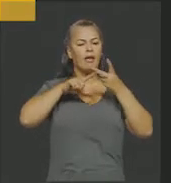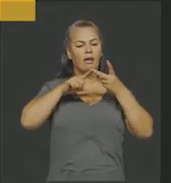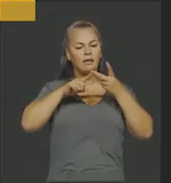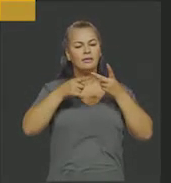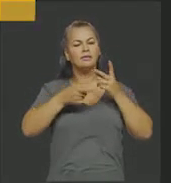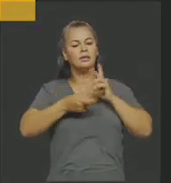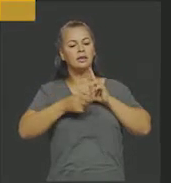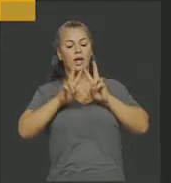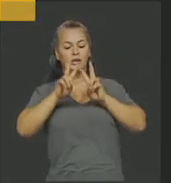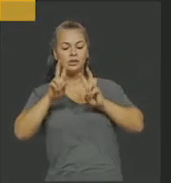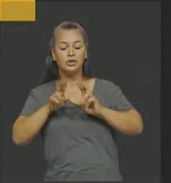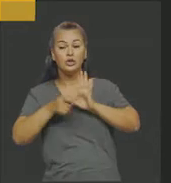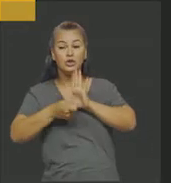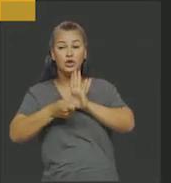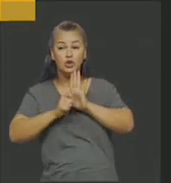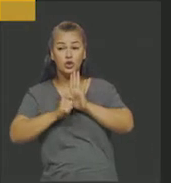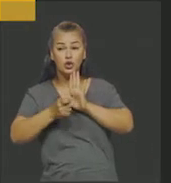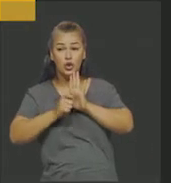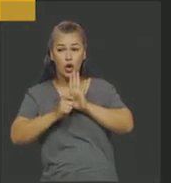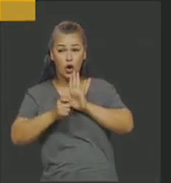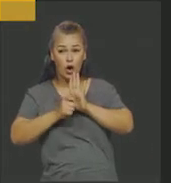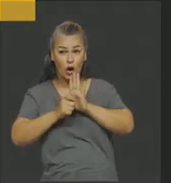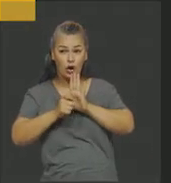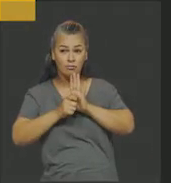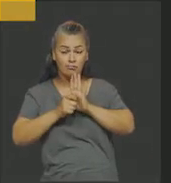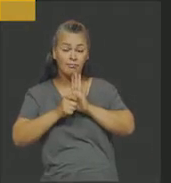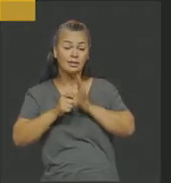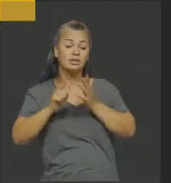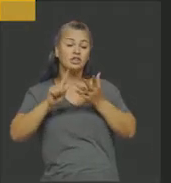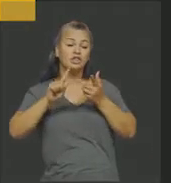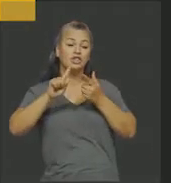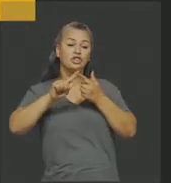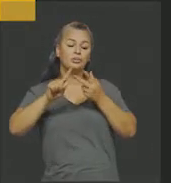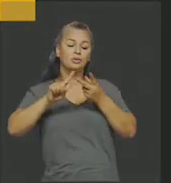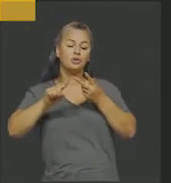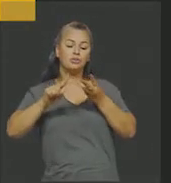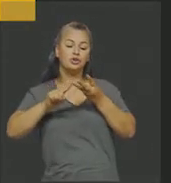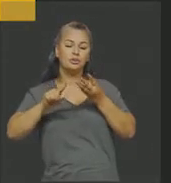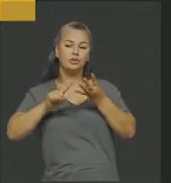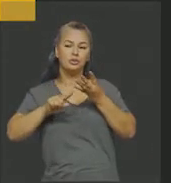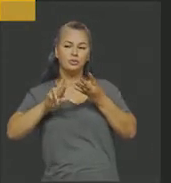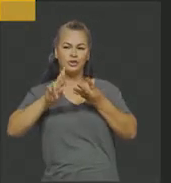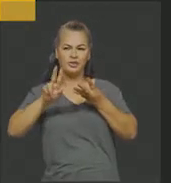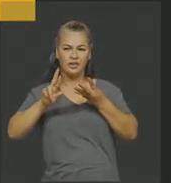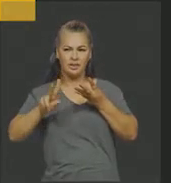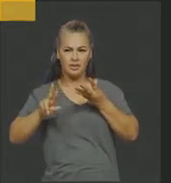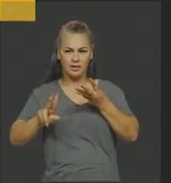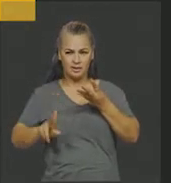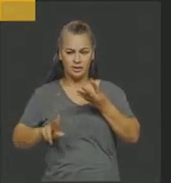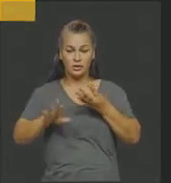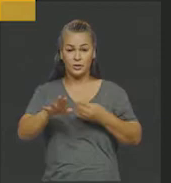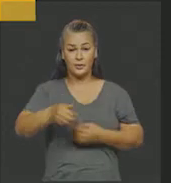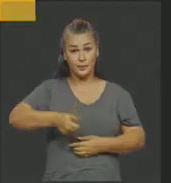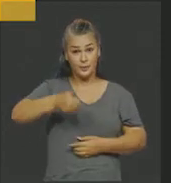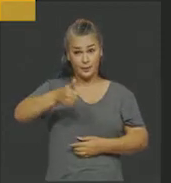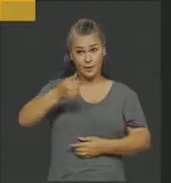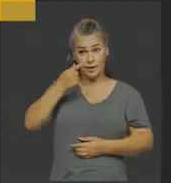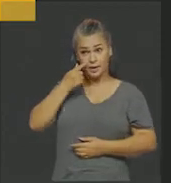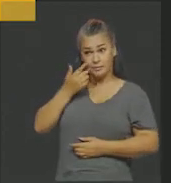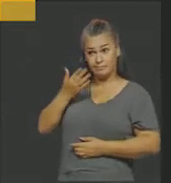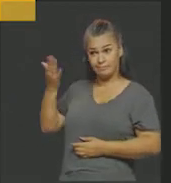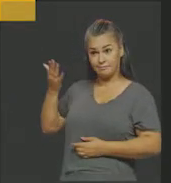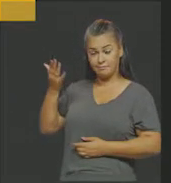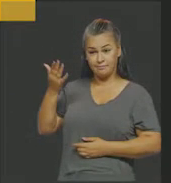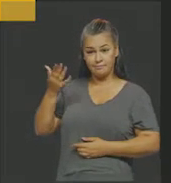estimulantes e temos drogas que são depressoras, tá? Essas drogas perturbadoras, como por exemplo